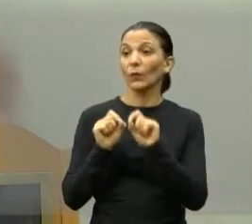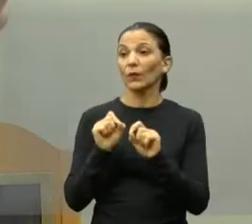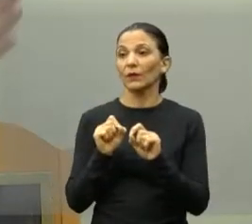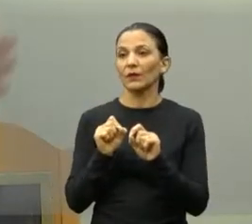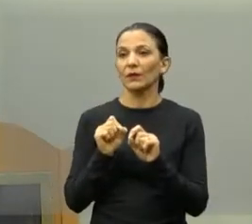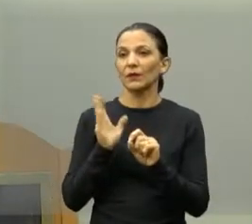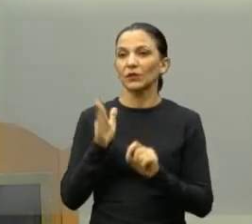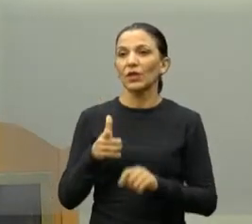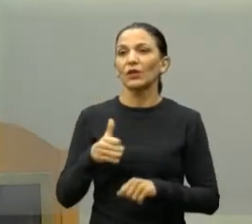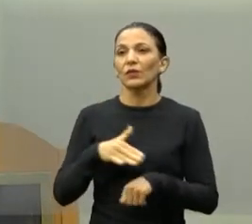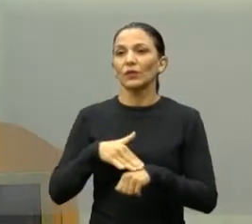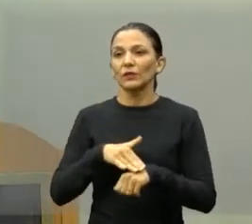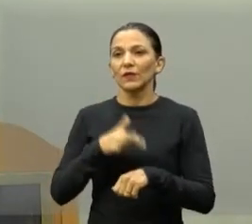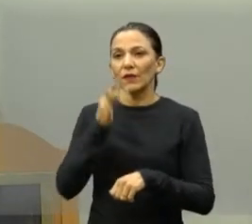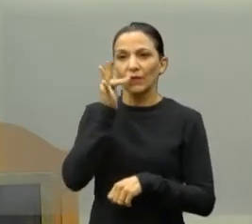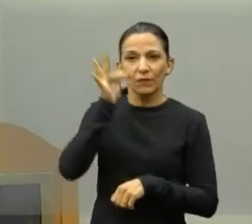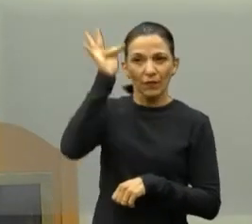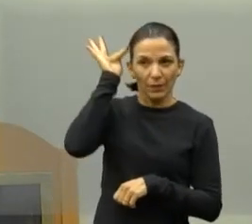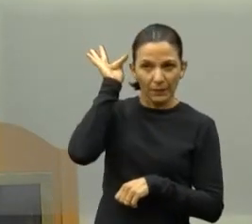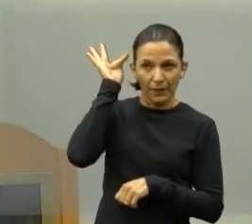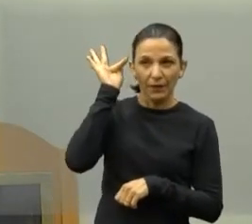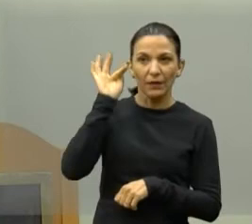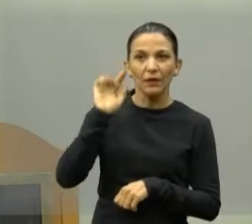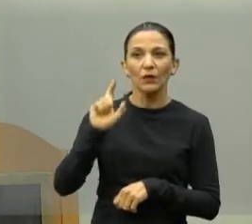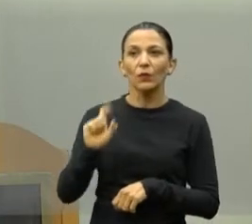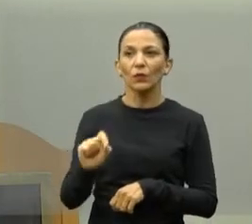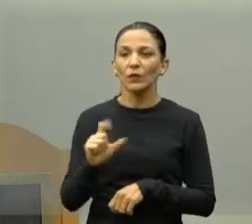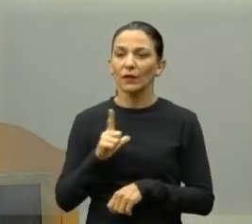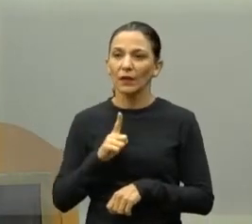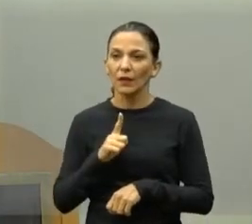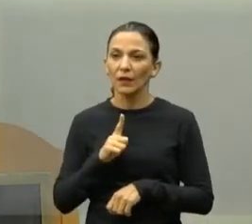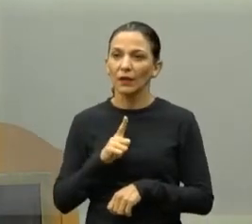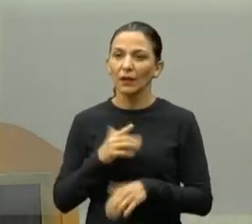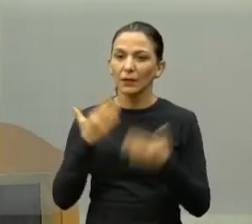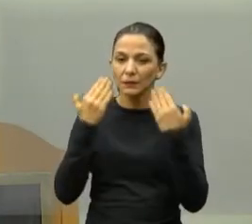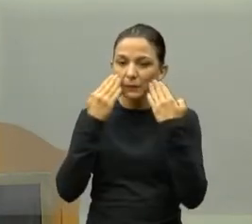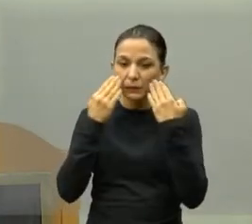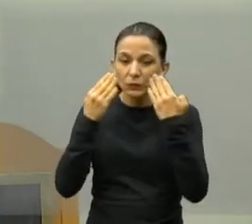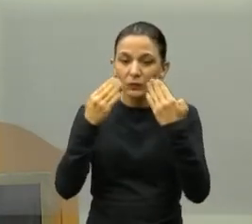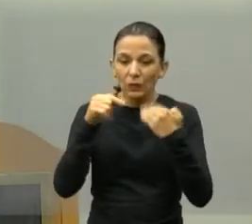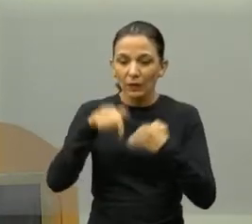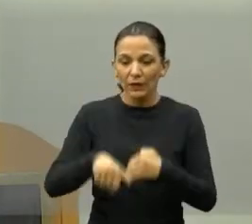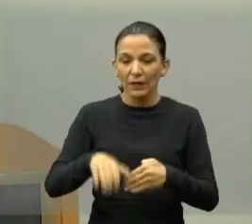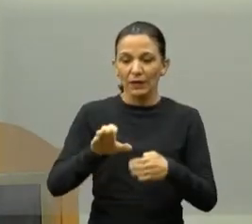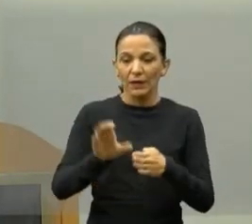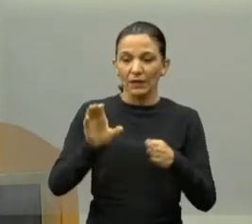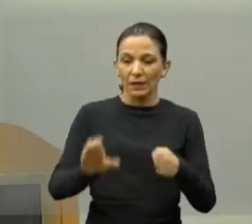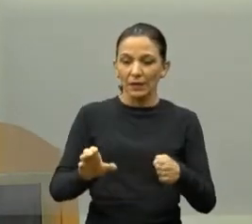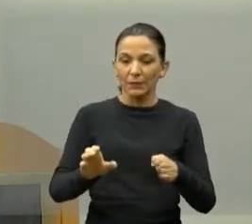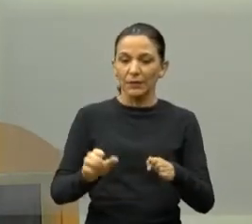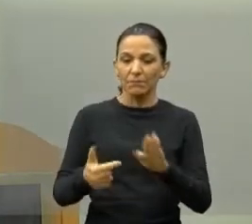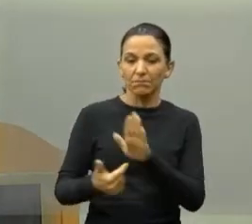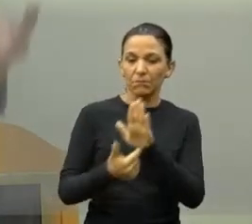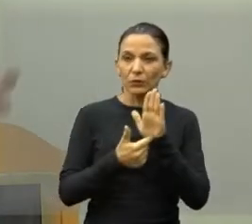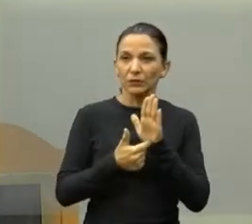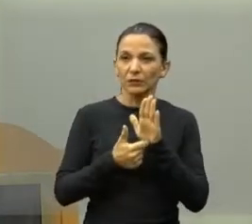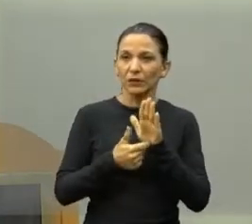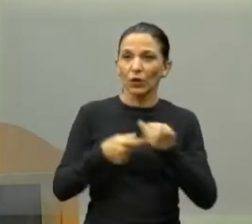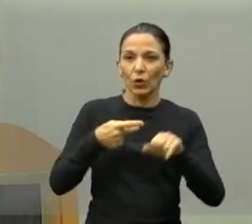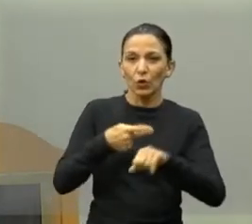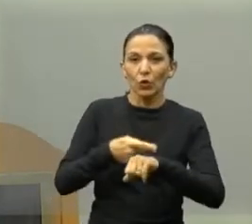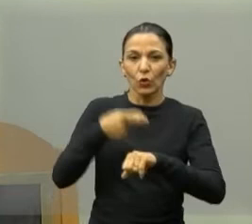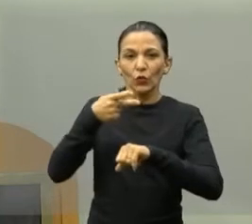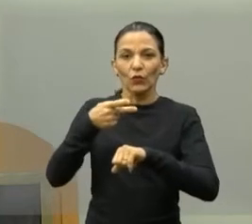já já sabia ela vai falar com a frente para nós fazer uma exposição aqui na Câmara dos